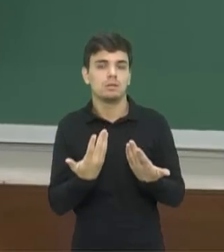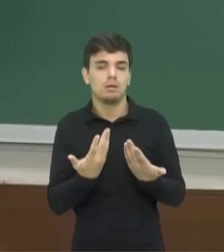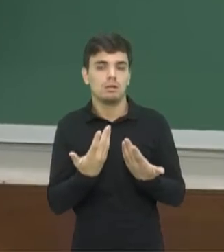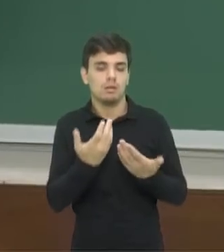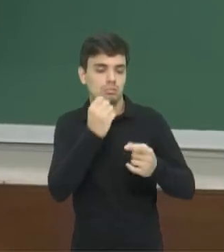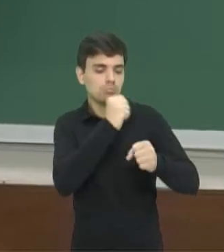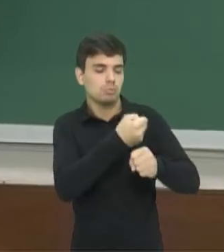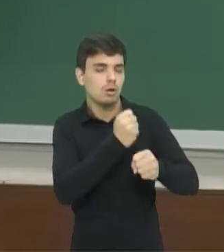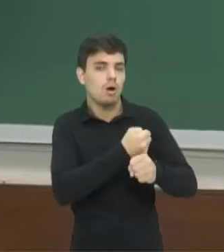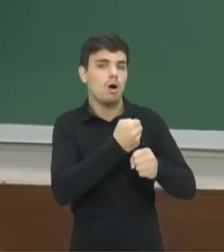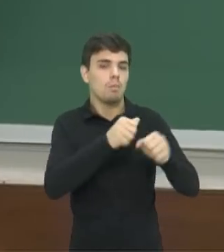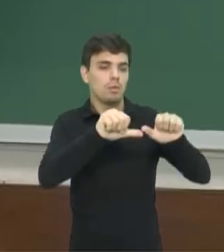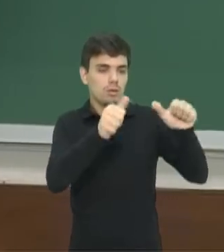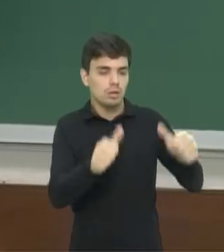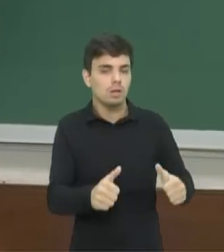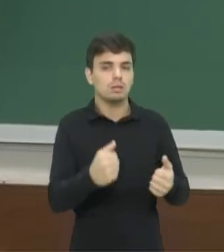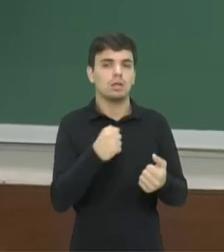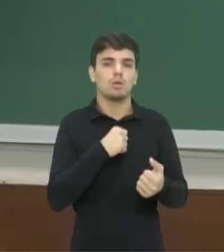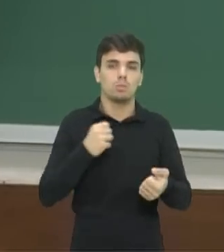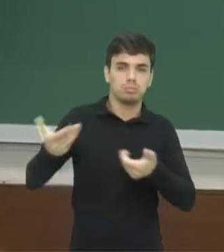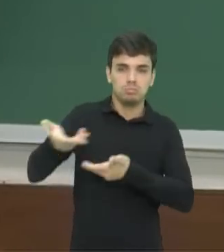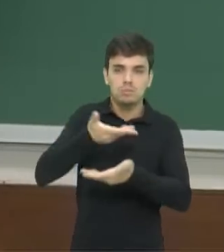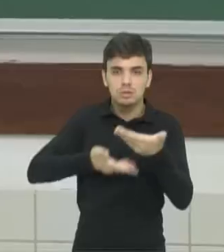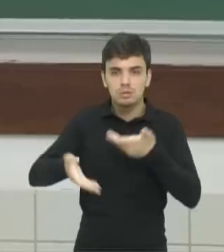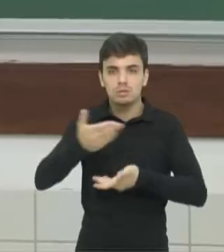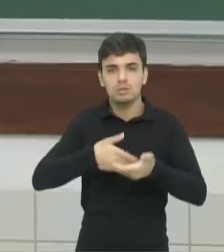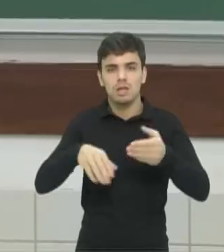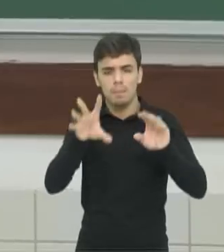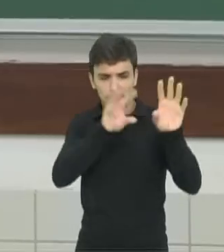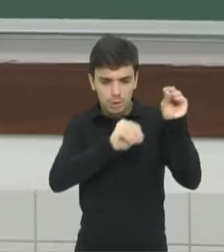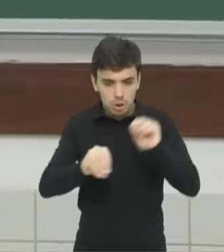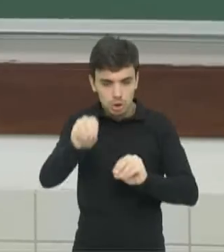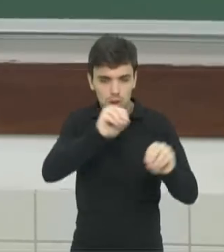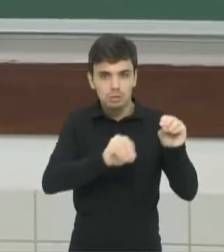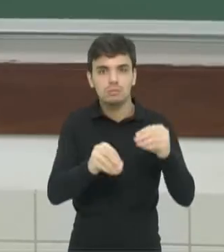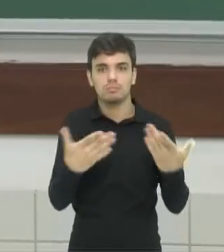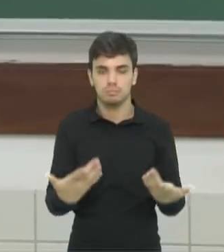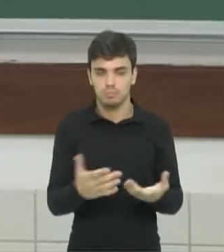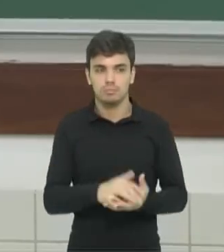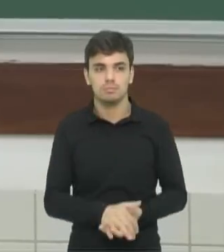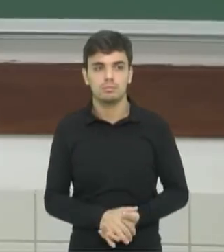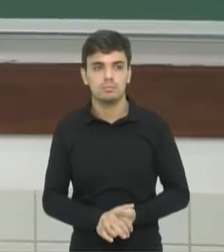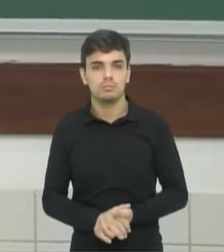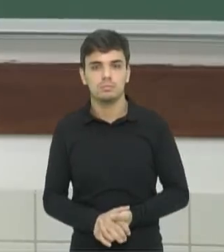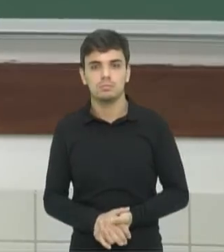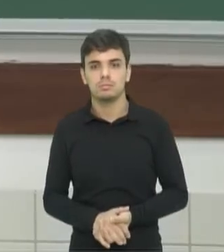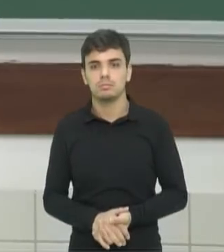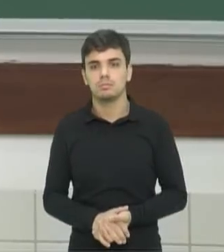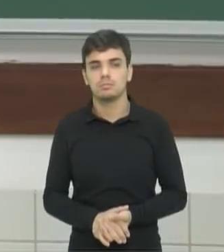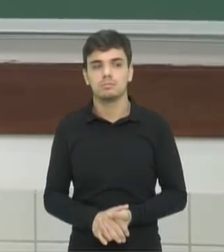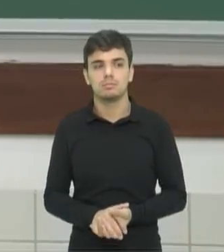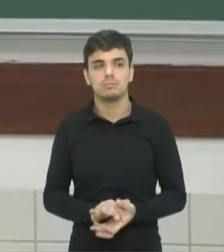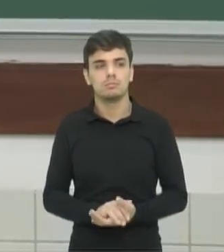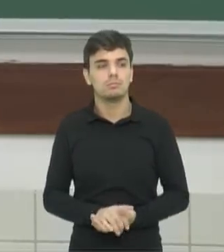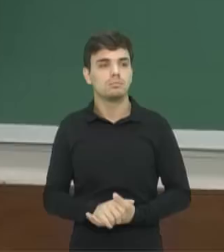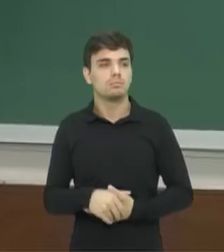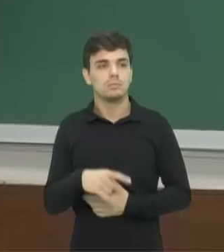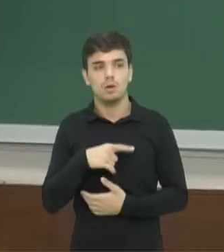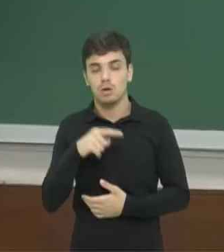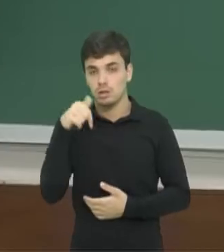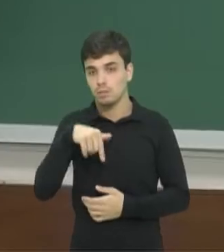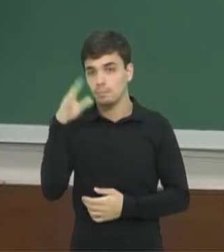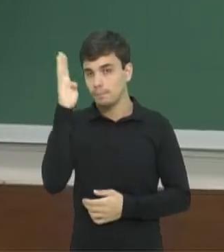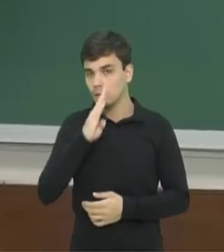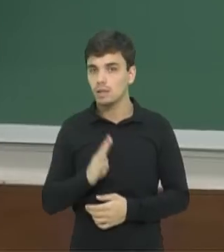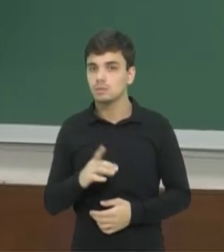inclusive, interagir mexendo essas partes, né, da obra dela. E tem mais para a gente ver também. Olha só, no